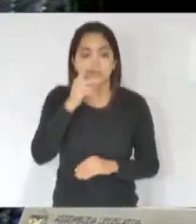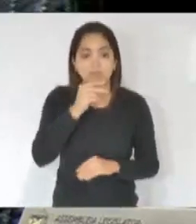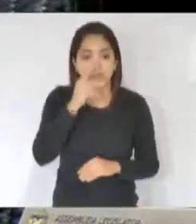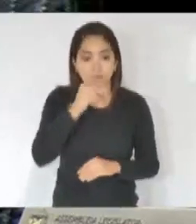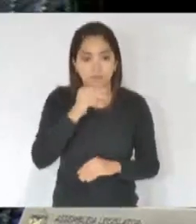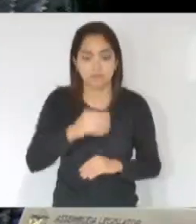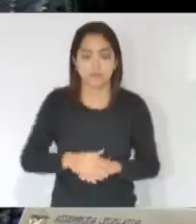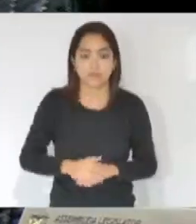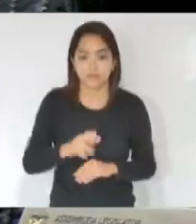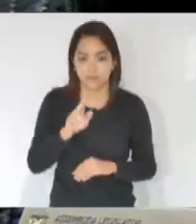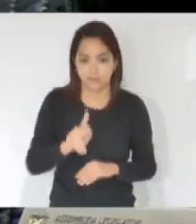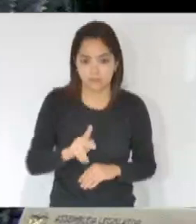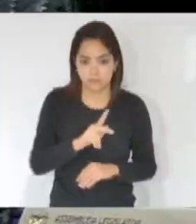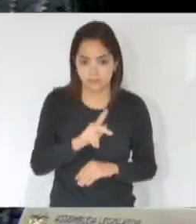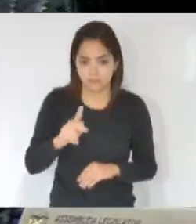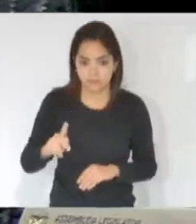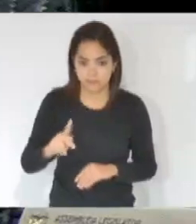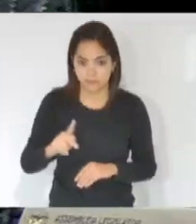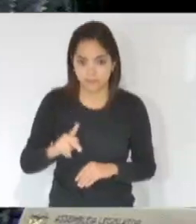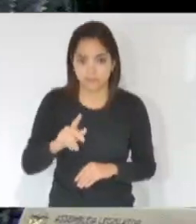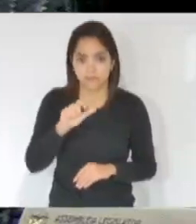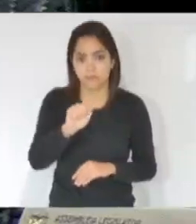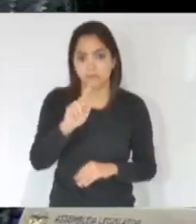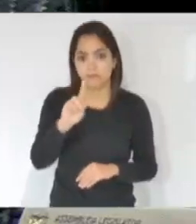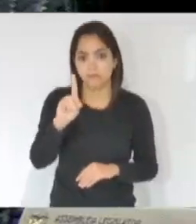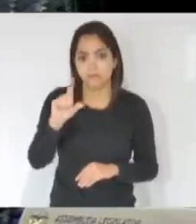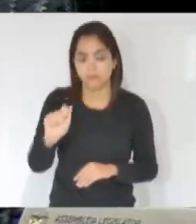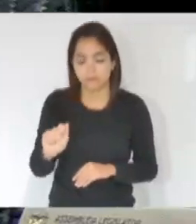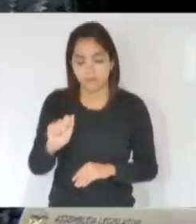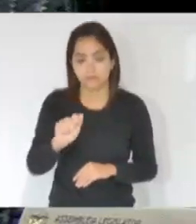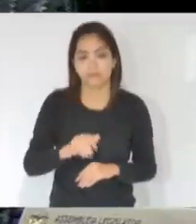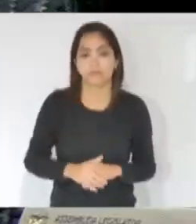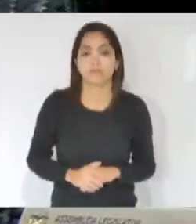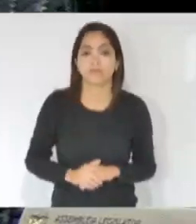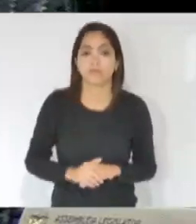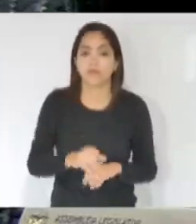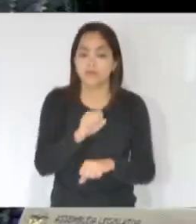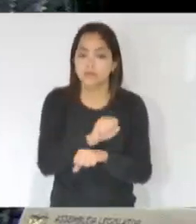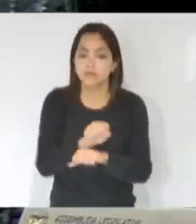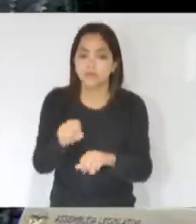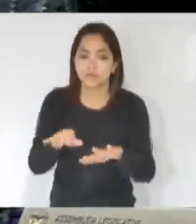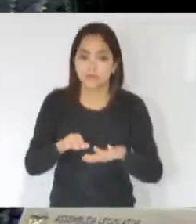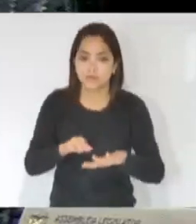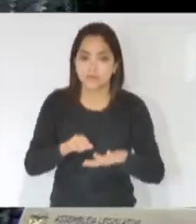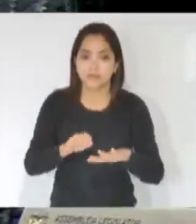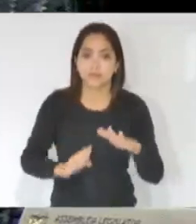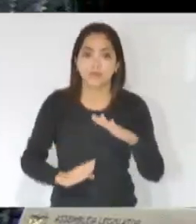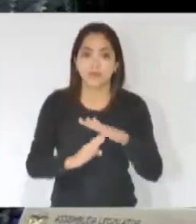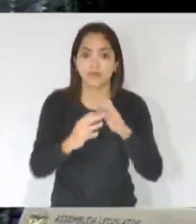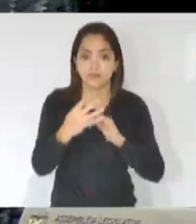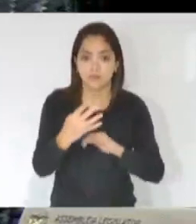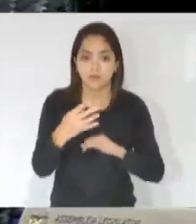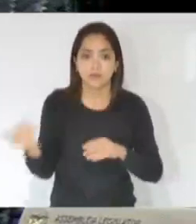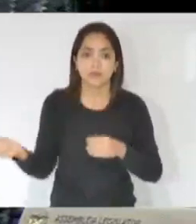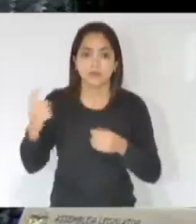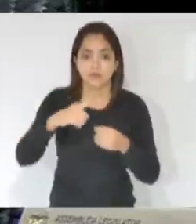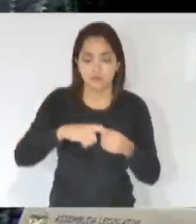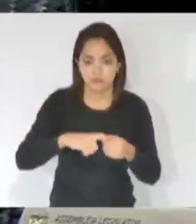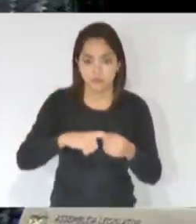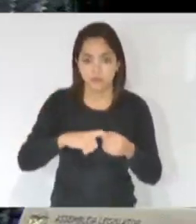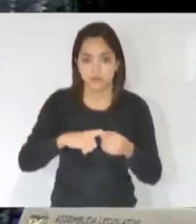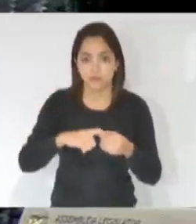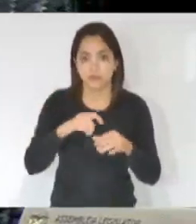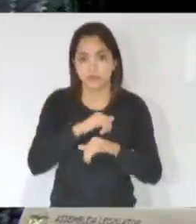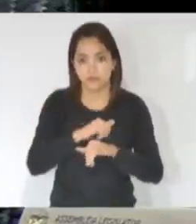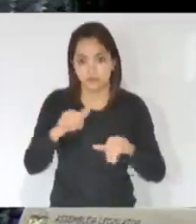Padre Pedro Balduceira, PT e Ada Druca, MDB. Ato contínuo, senhor presidente suspendeu a sessão até às 16 horas. Reaberta a sessão, senhor presidente adentrou no horário e